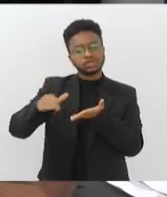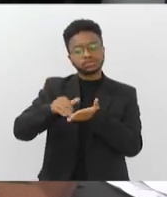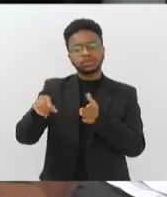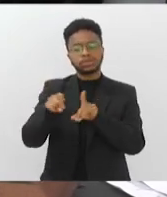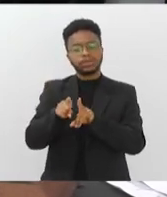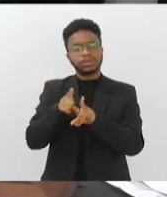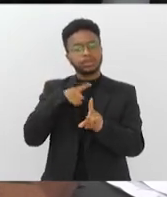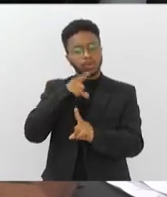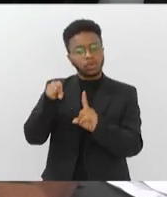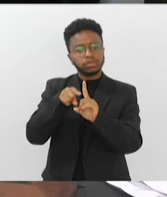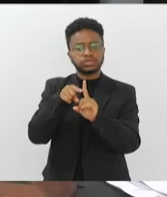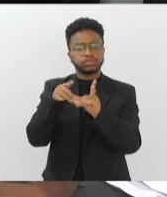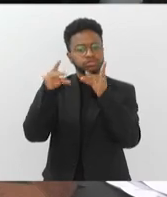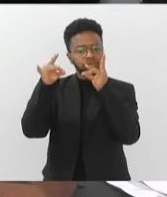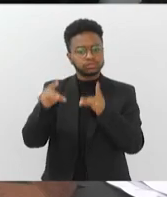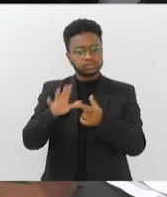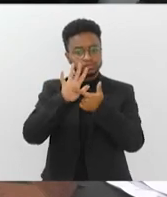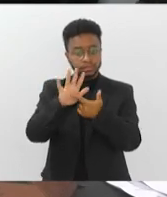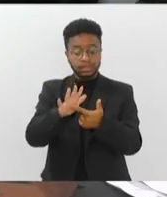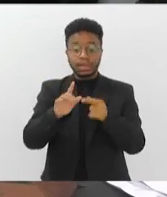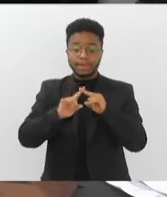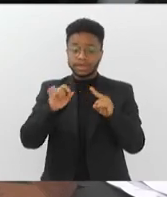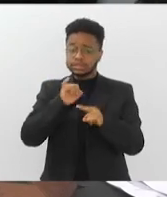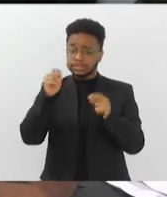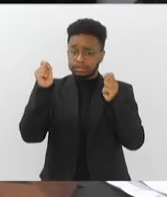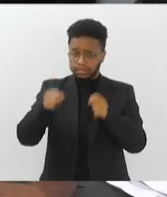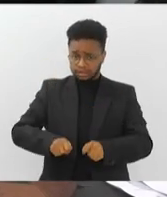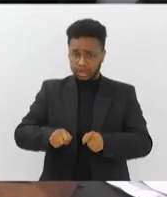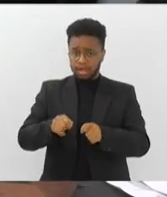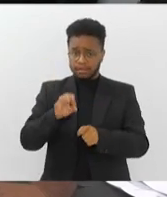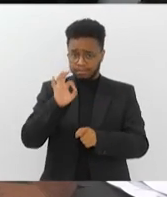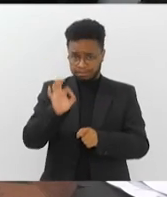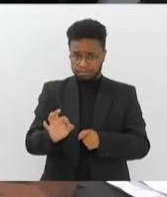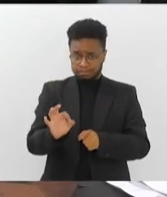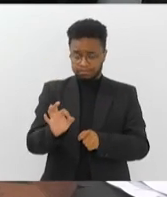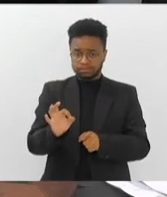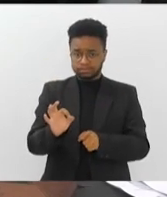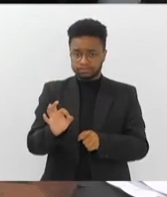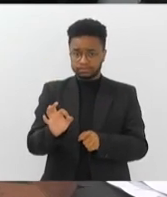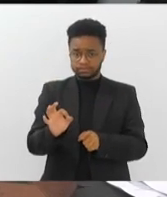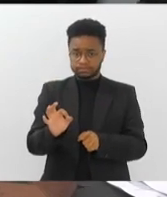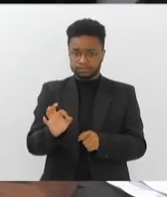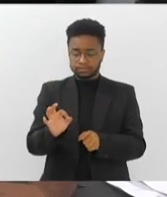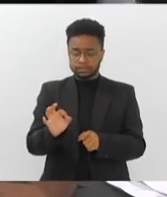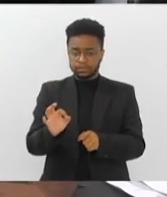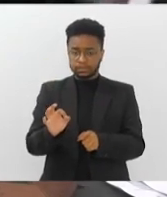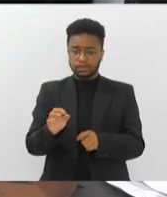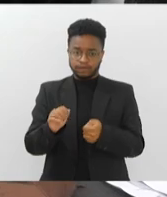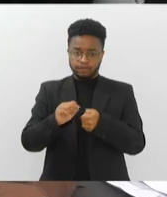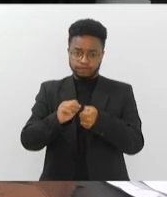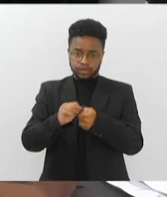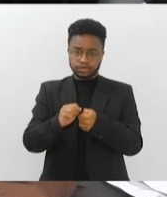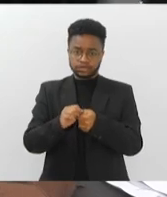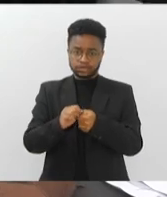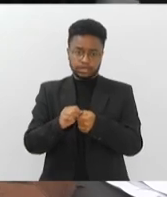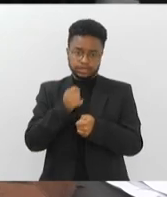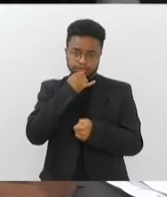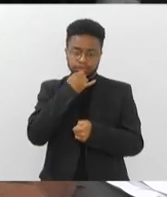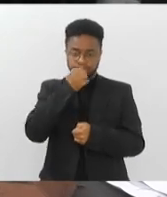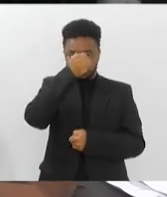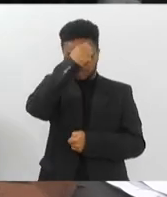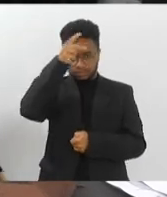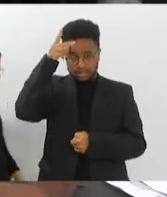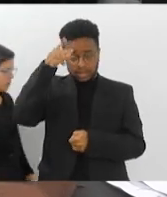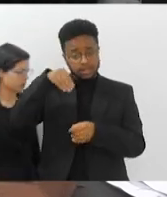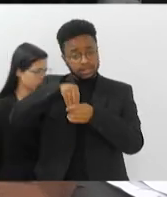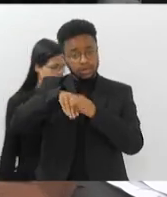houvesse a possibilidade de ser executada por uma prefeitura é